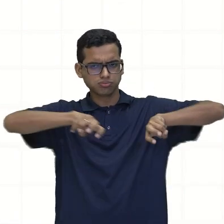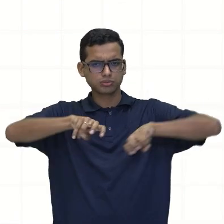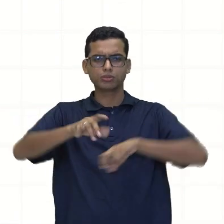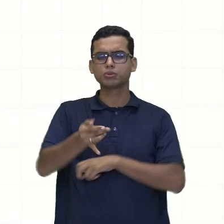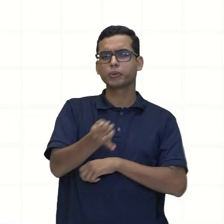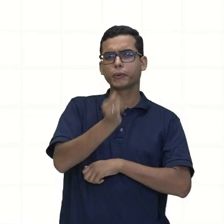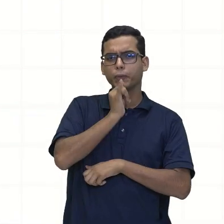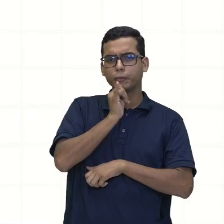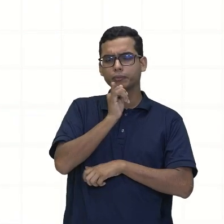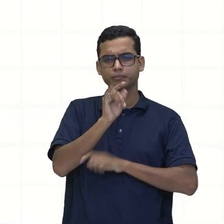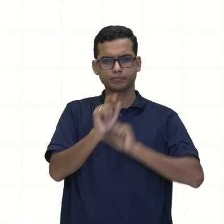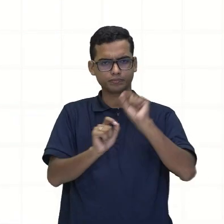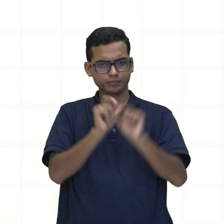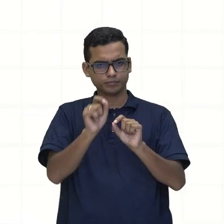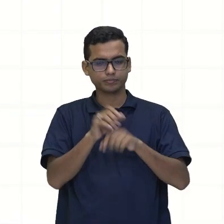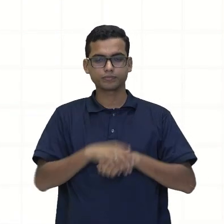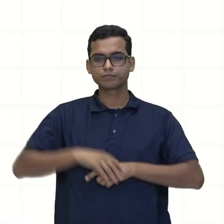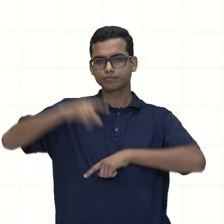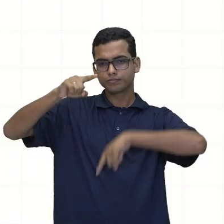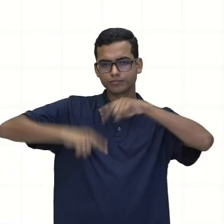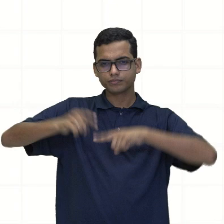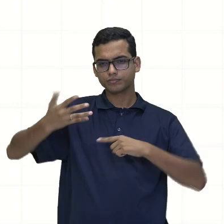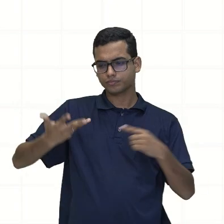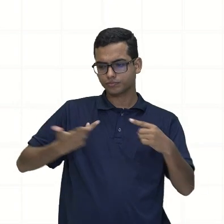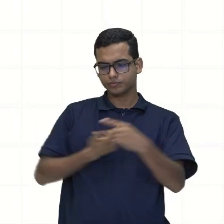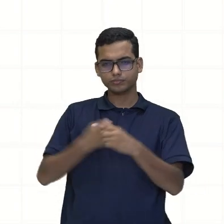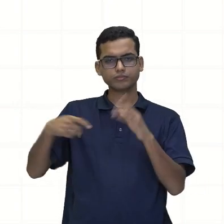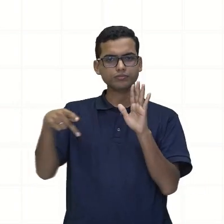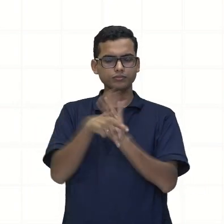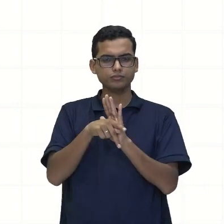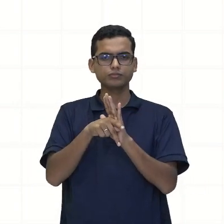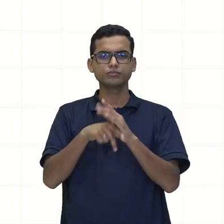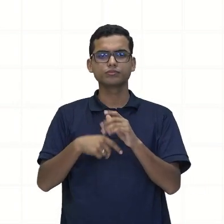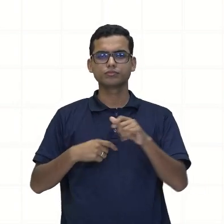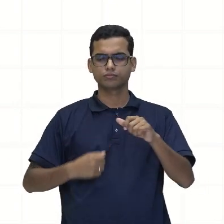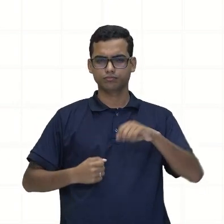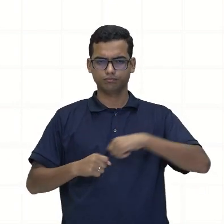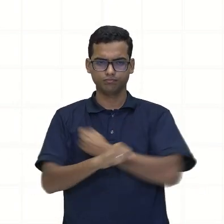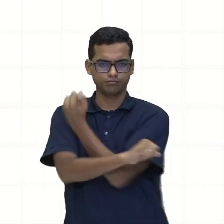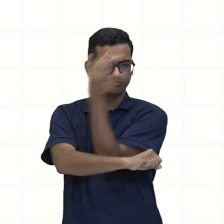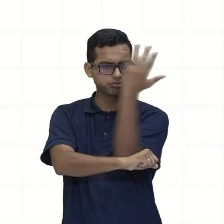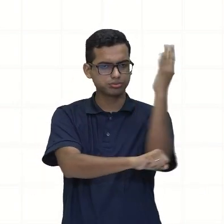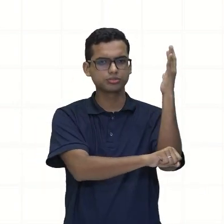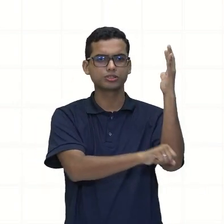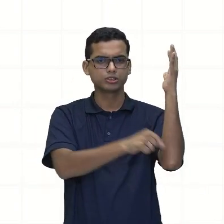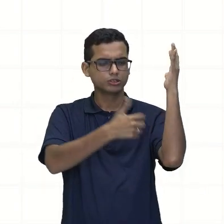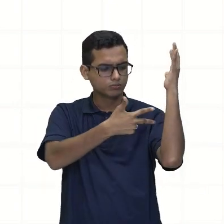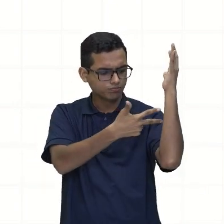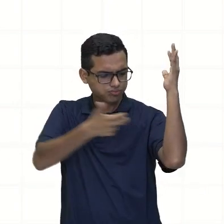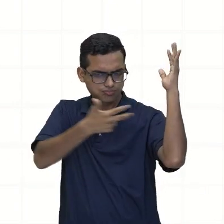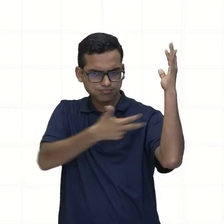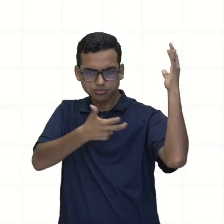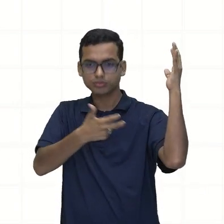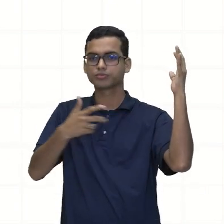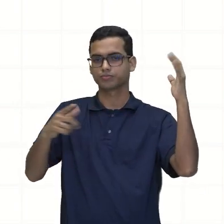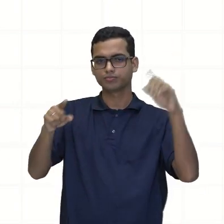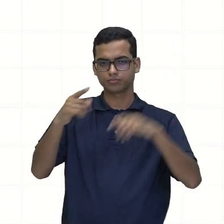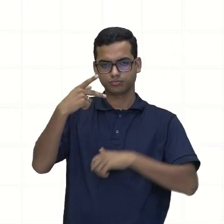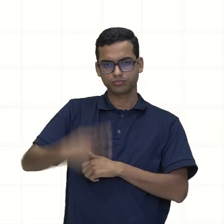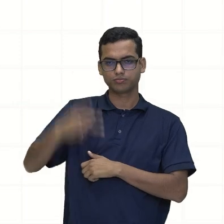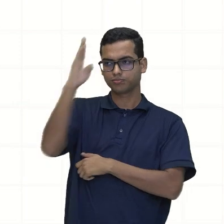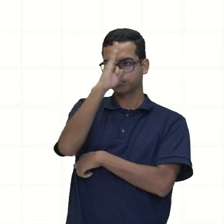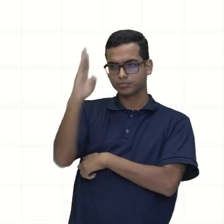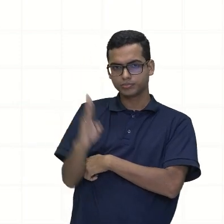né, vários tipos de produtos do extrativismo vegetal no território brasileiro. E aí a gente vai